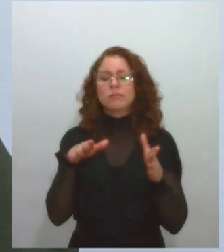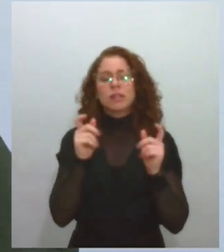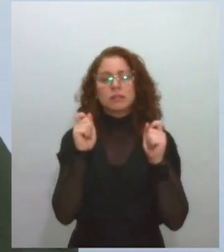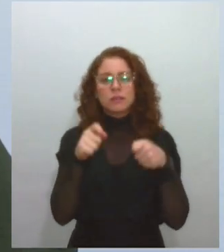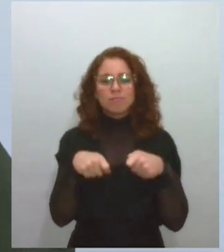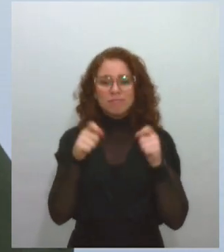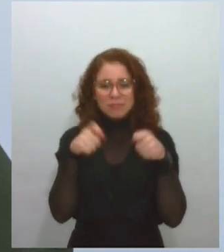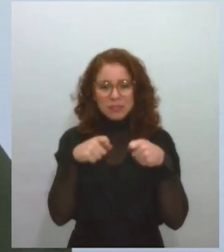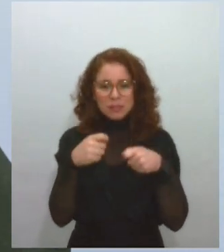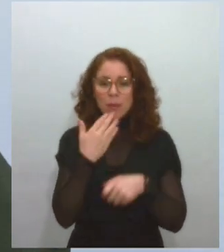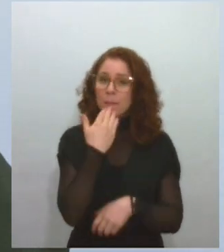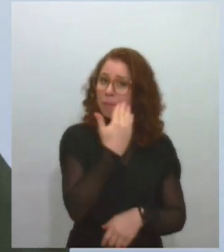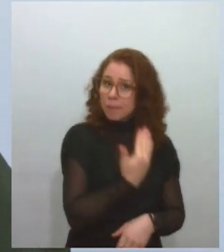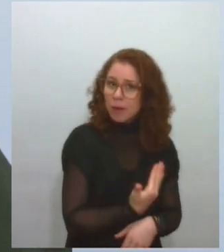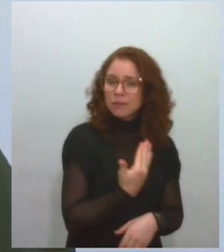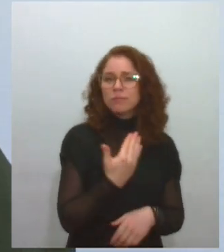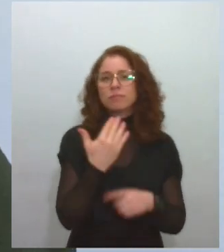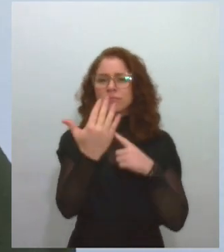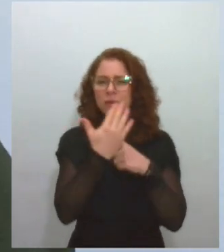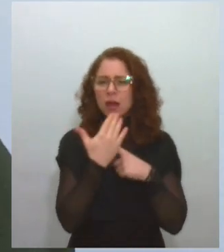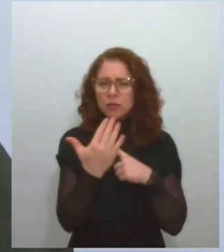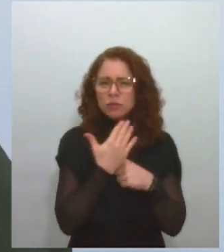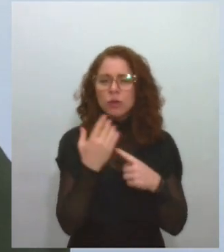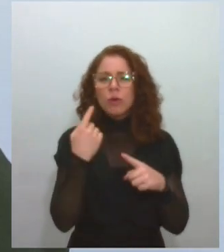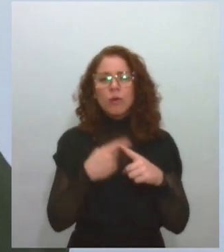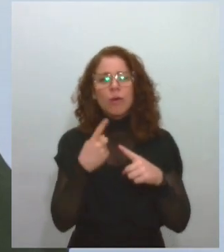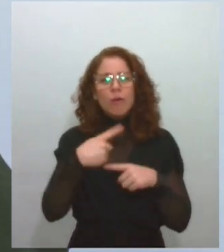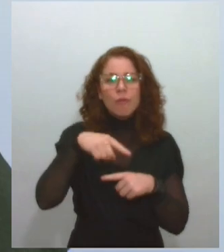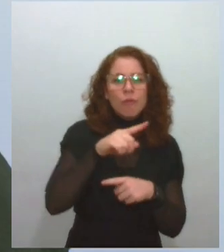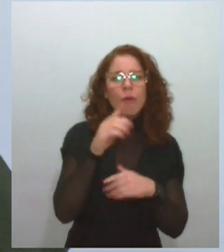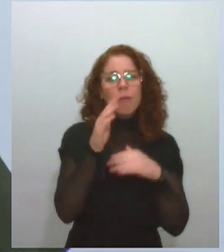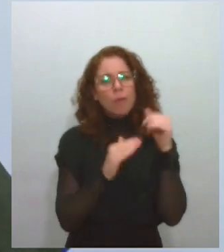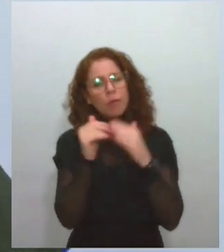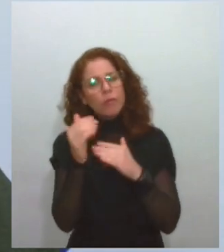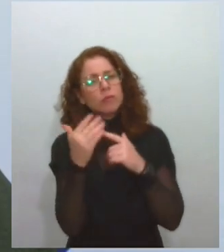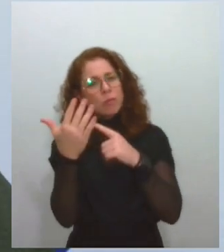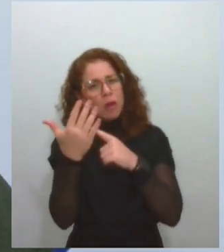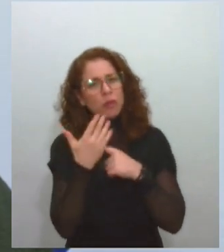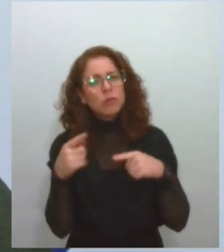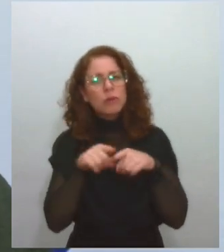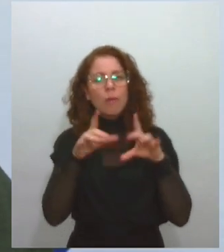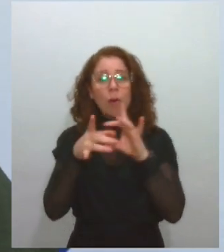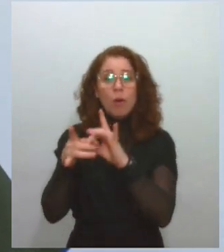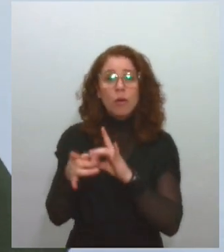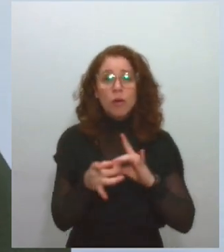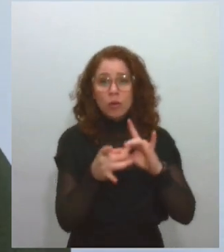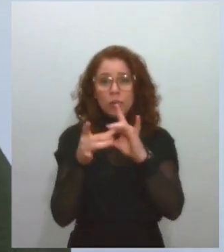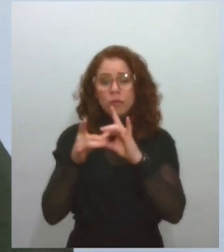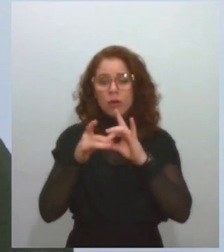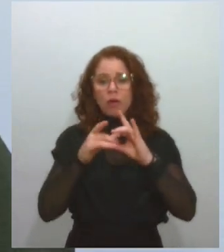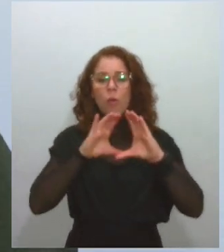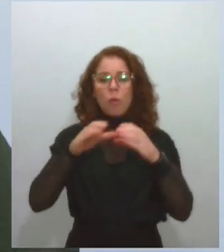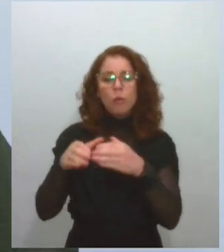importante procurar um profissional quando a gente precisa, procurar nossa rede de apoio, né? As pessoas mais próximas. Então, a gente vai despertar para uma